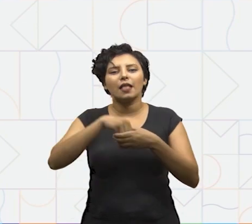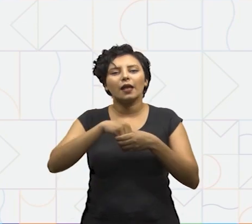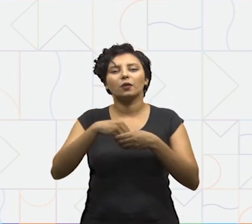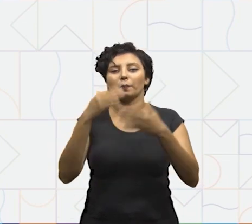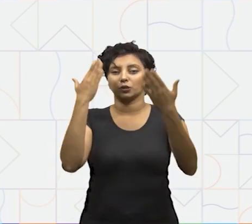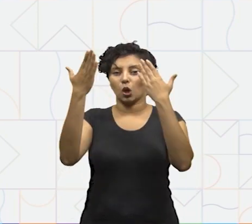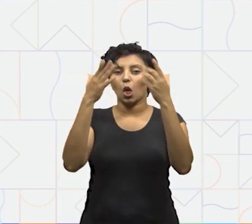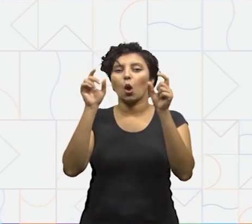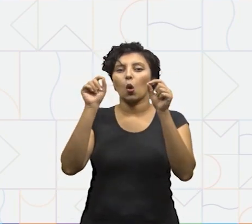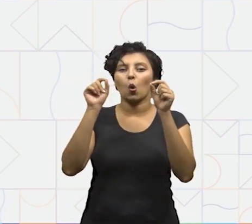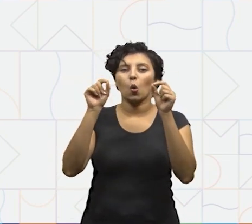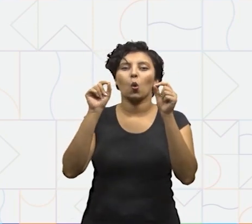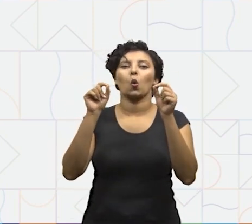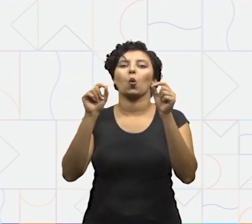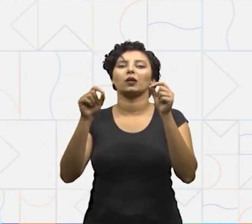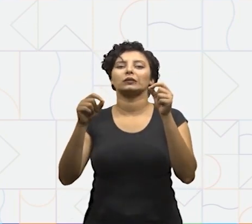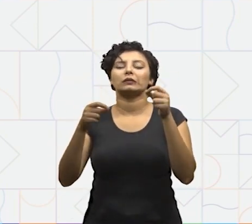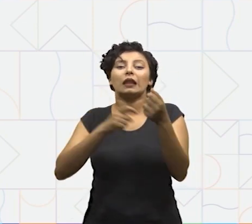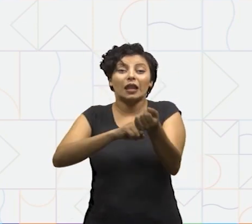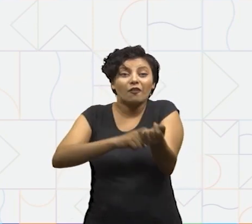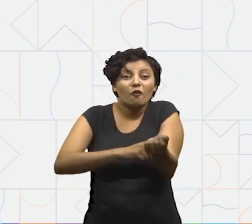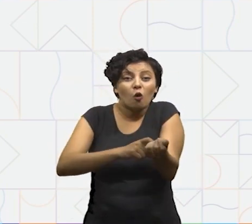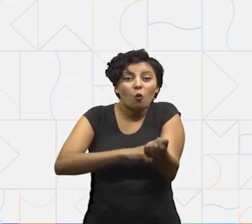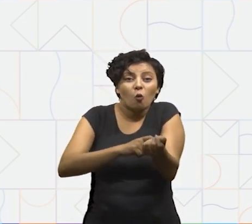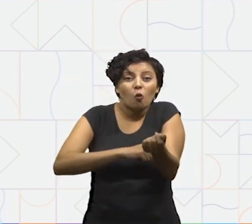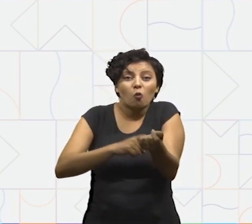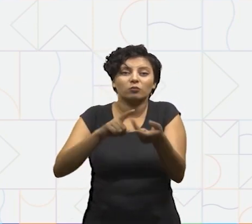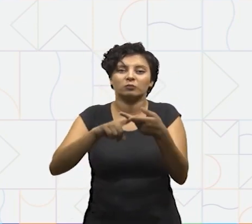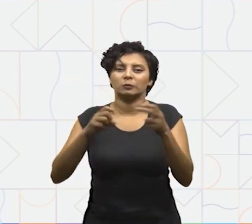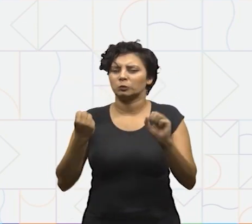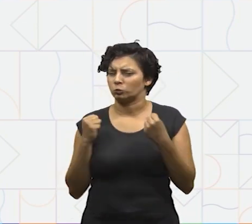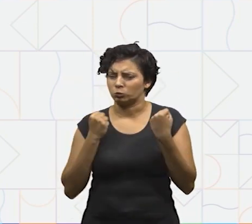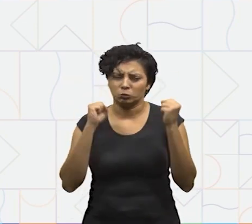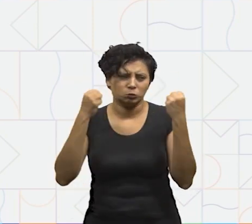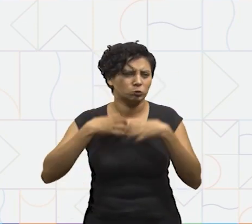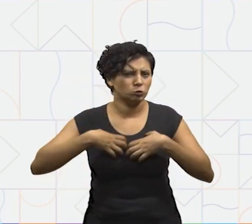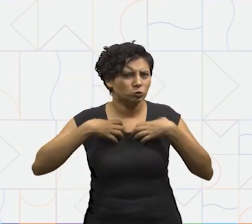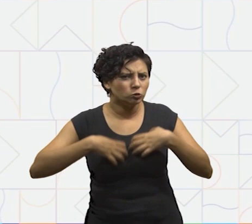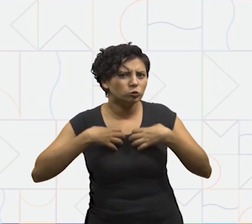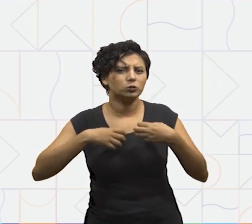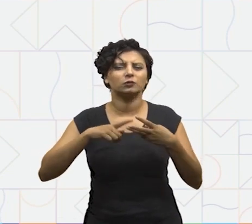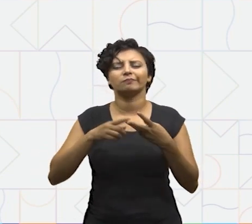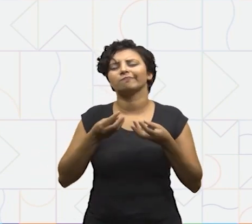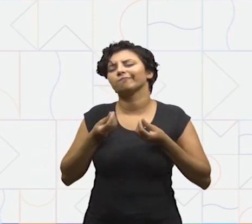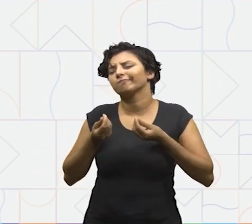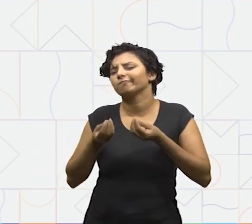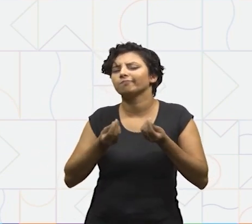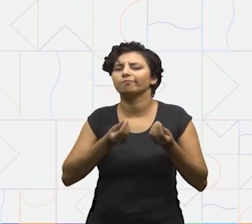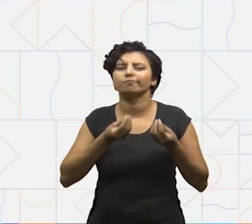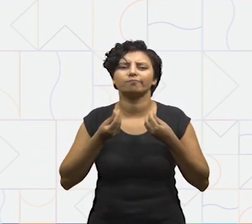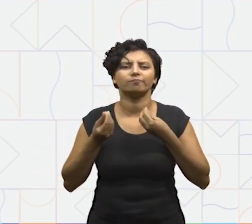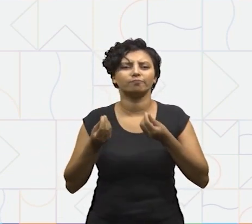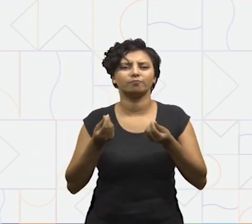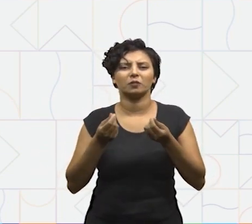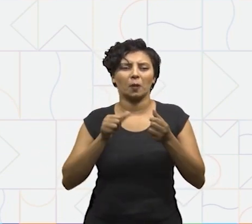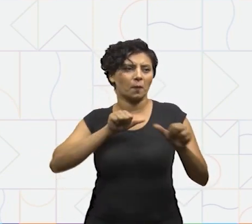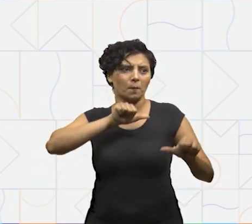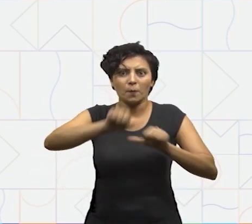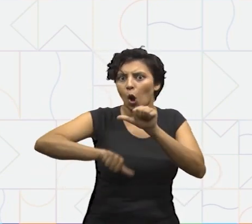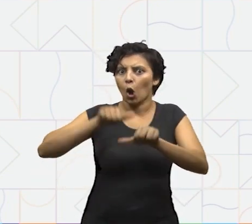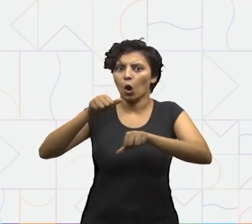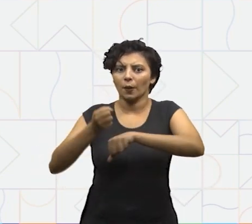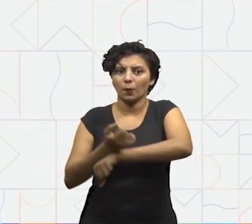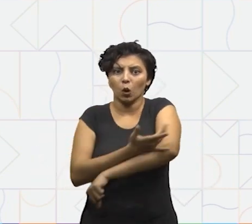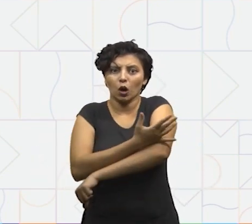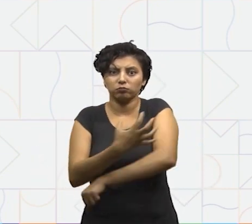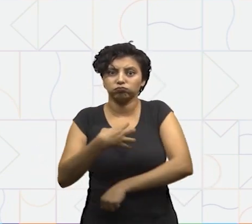Dentre os sintomas psicológicos estão nervosismo, irritação, sensibilidade,